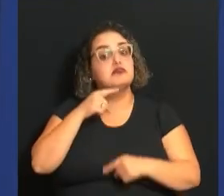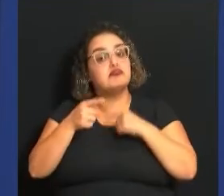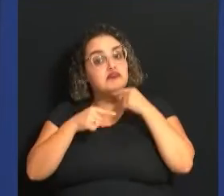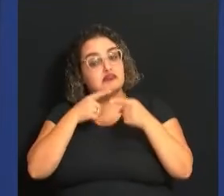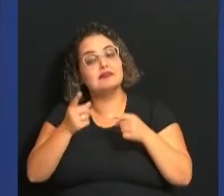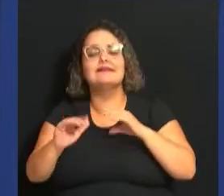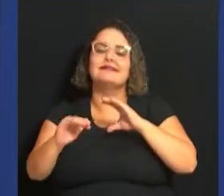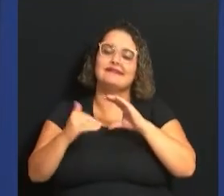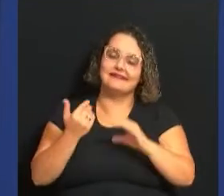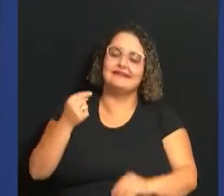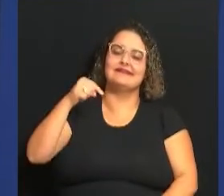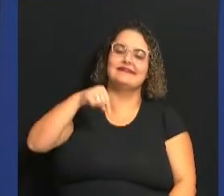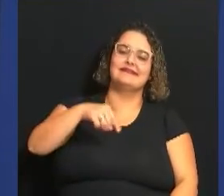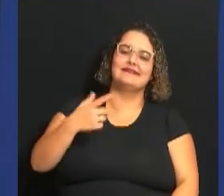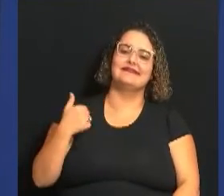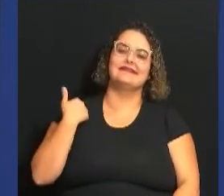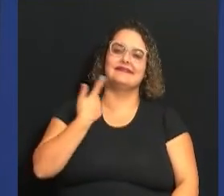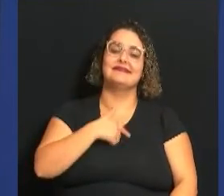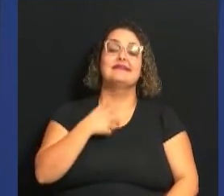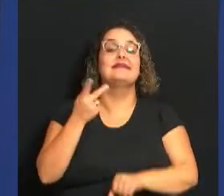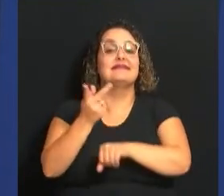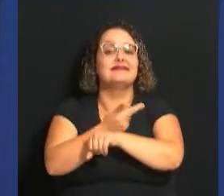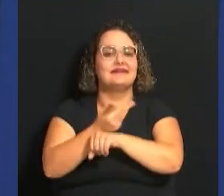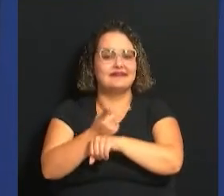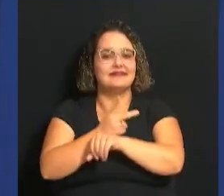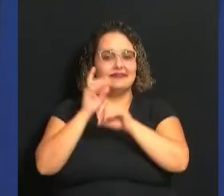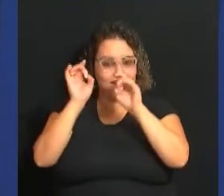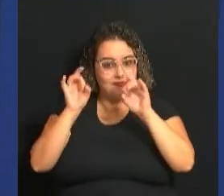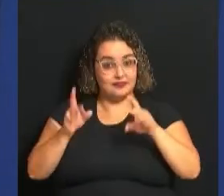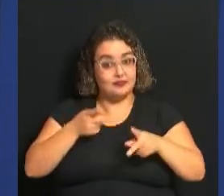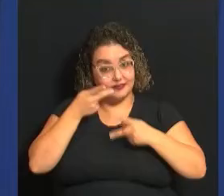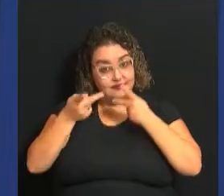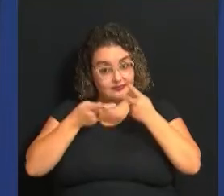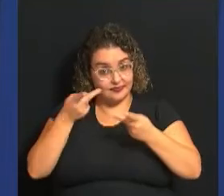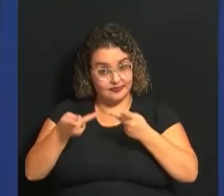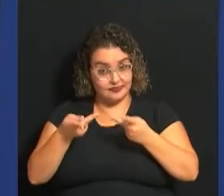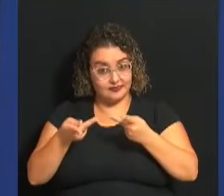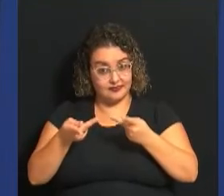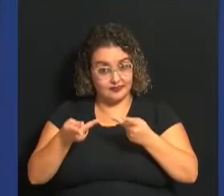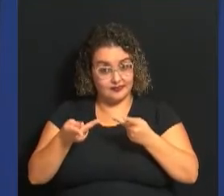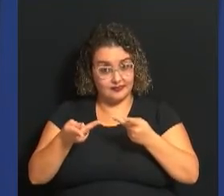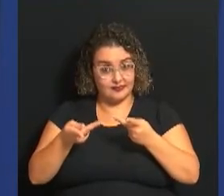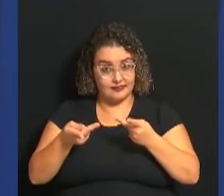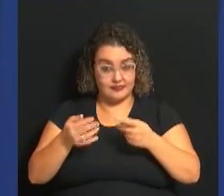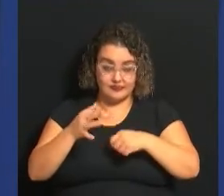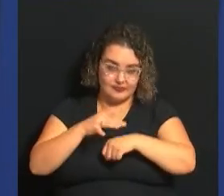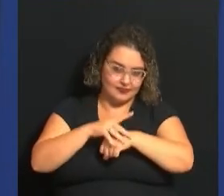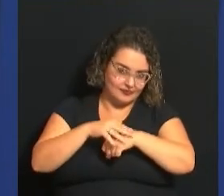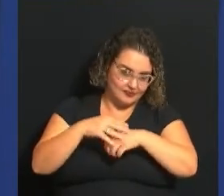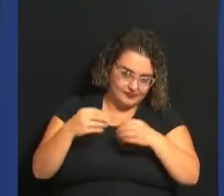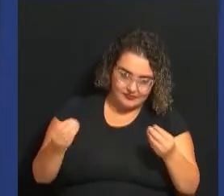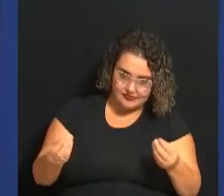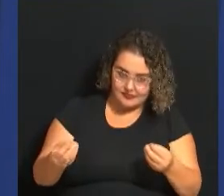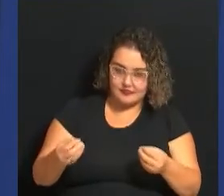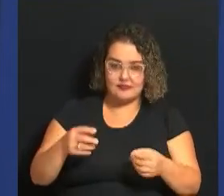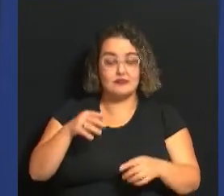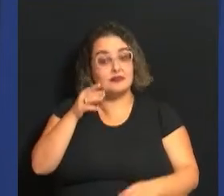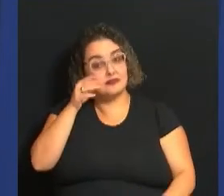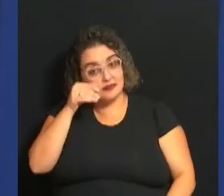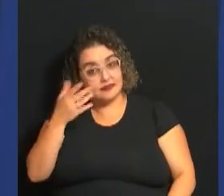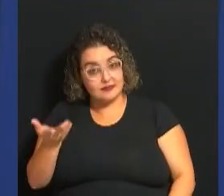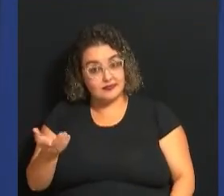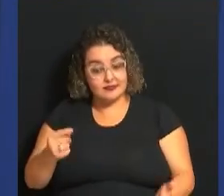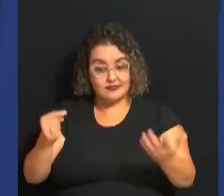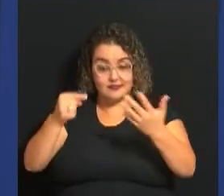pra gente e vamos atrás de um especialista para falar sobre a sua doença, sobre a sua curiosidade, enfim,